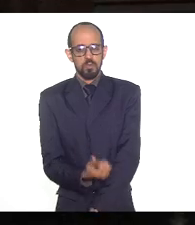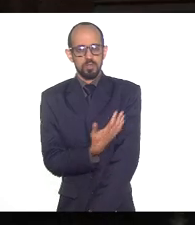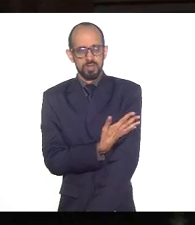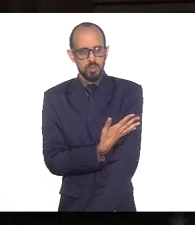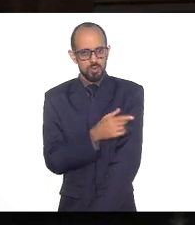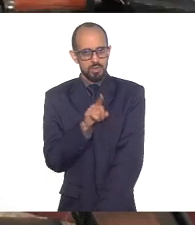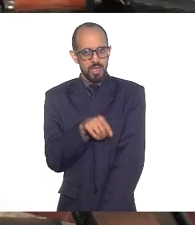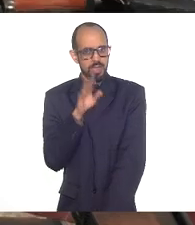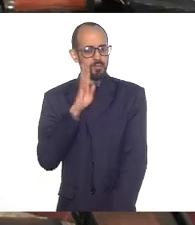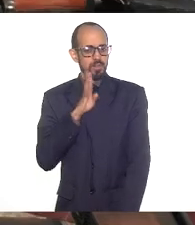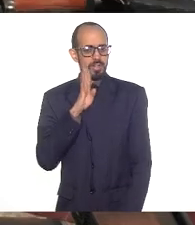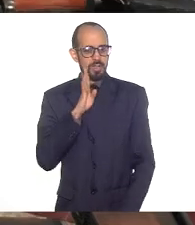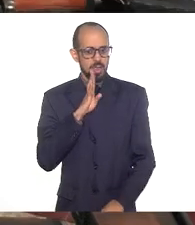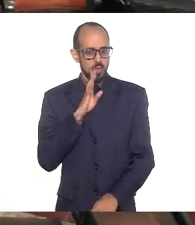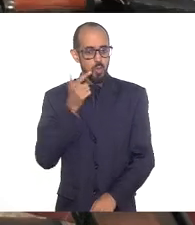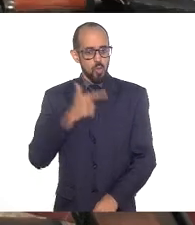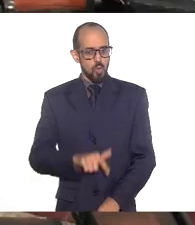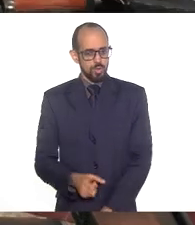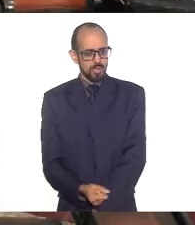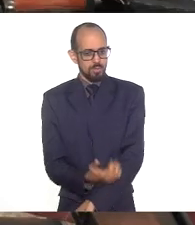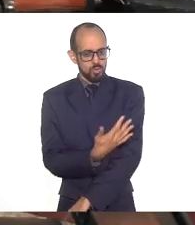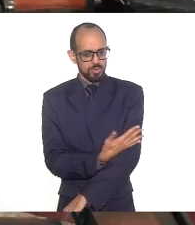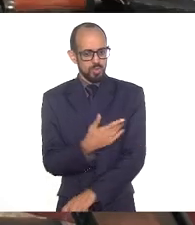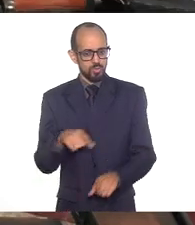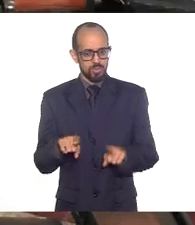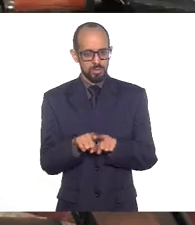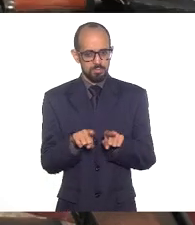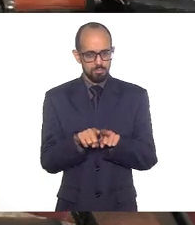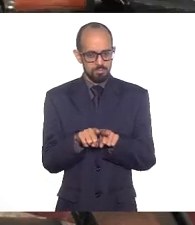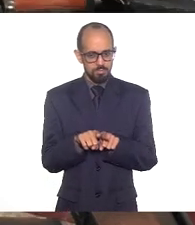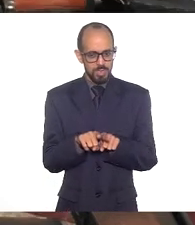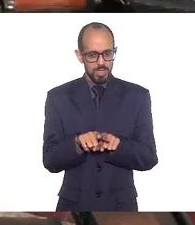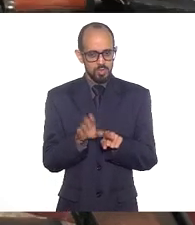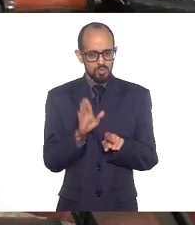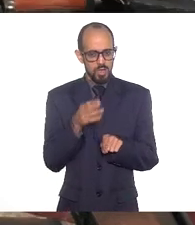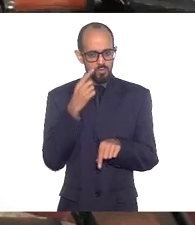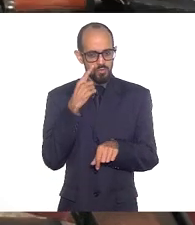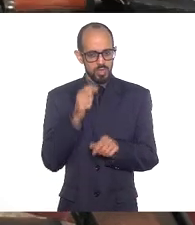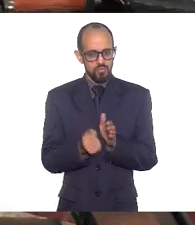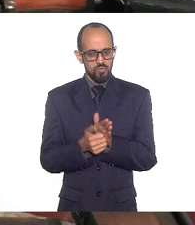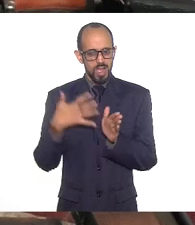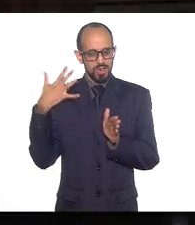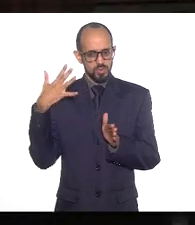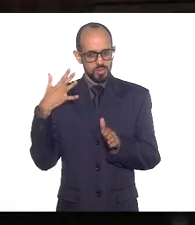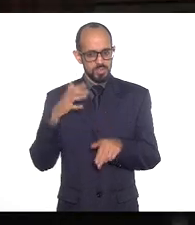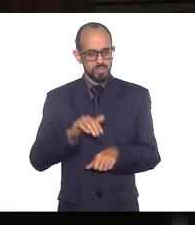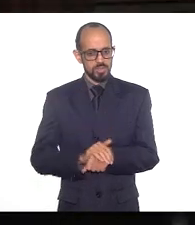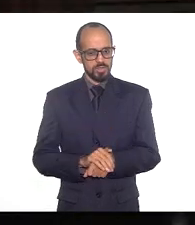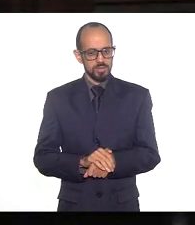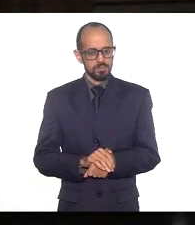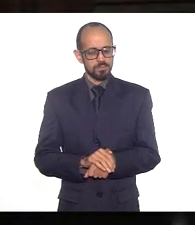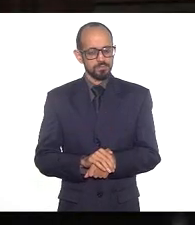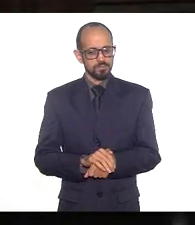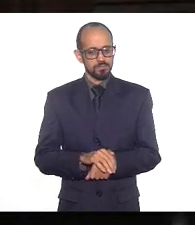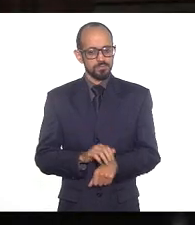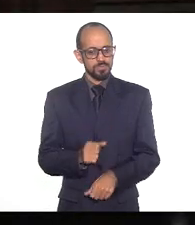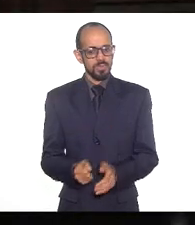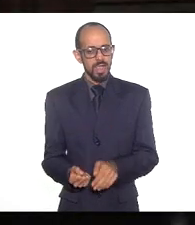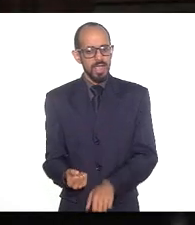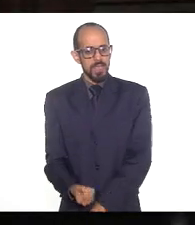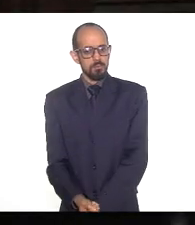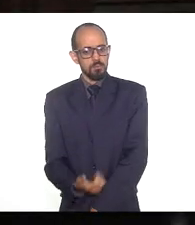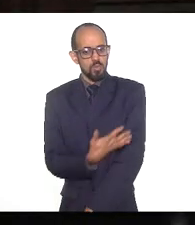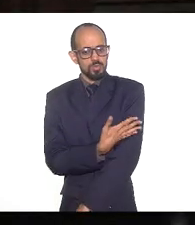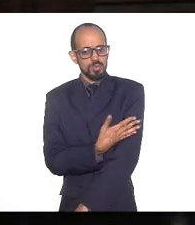outra emoção que eu tô vivendo e eu vi aqui já várias vezes outros deputados repetirem é a emoção de ter